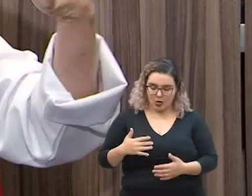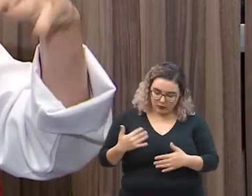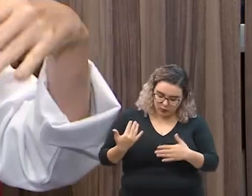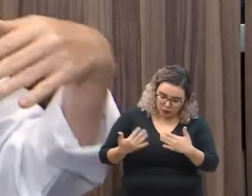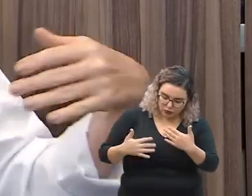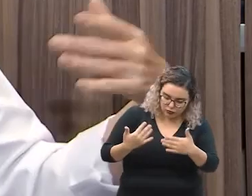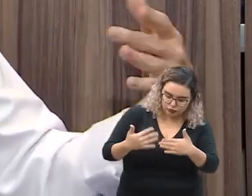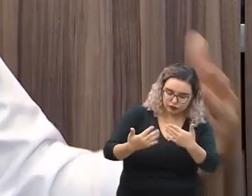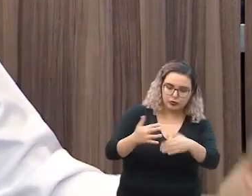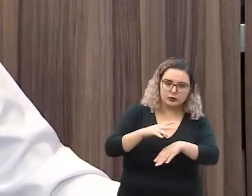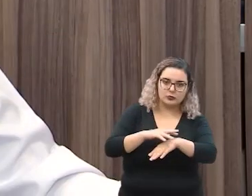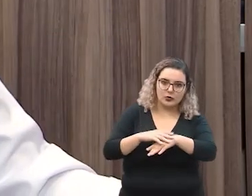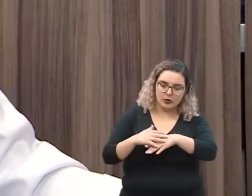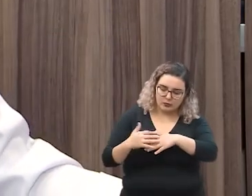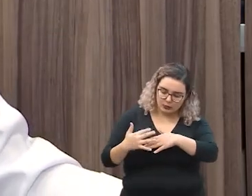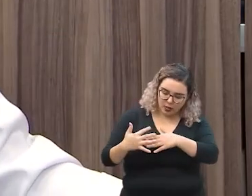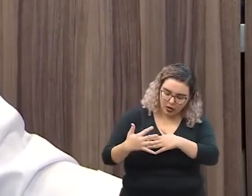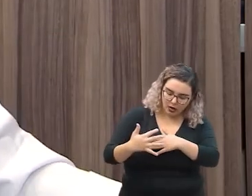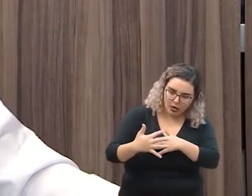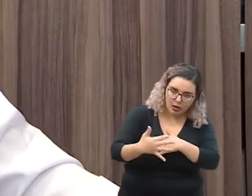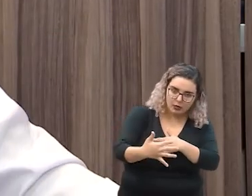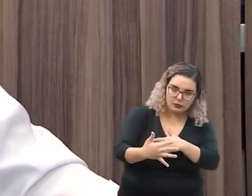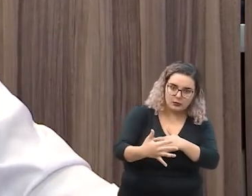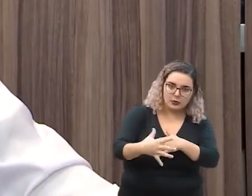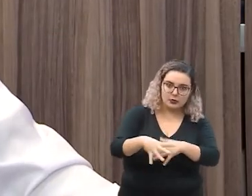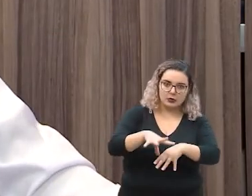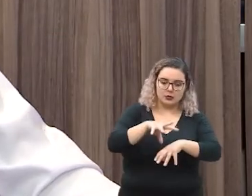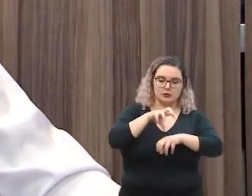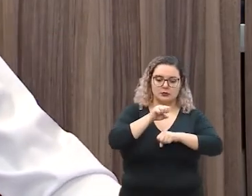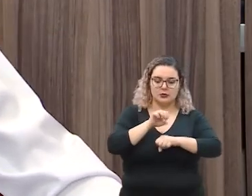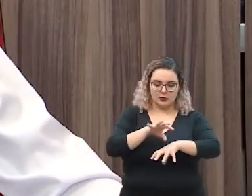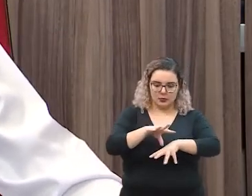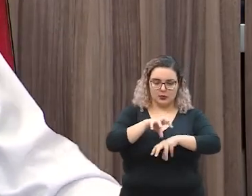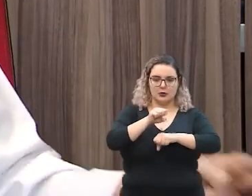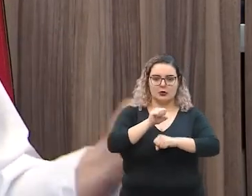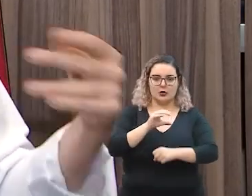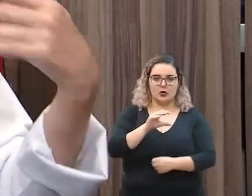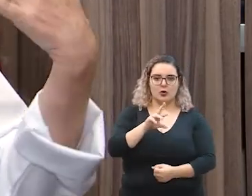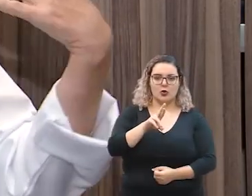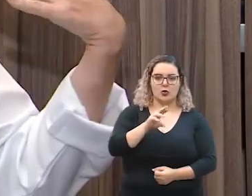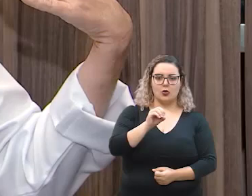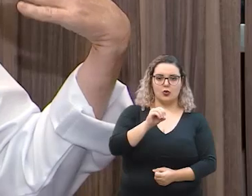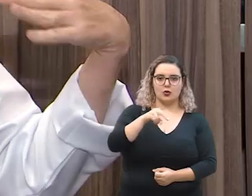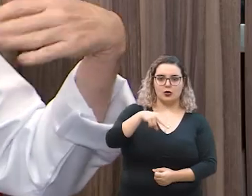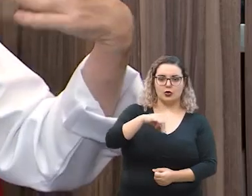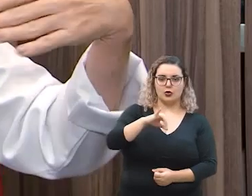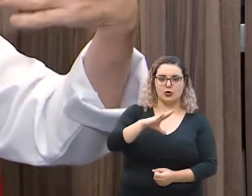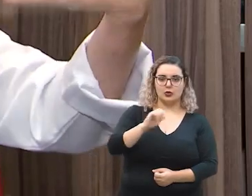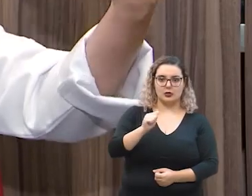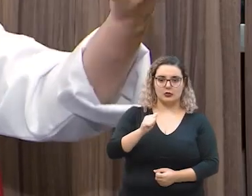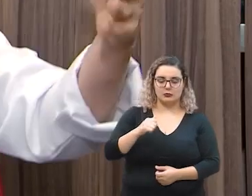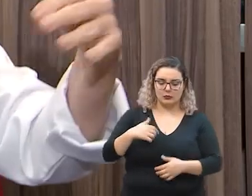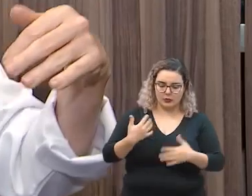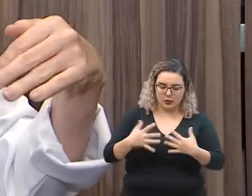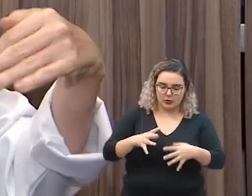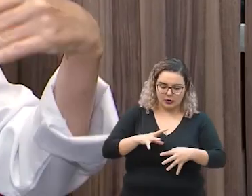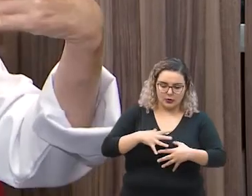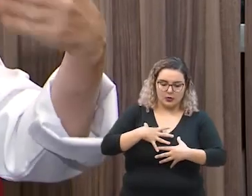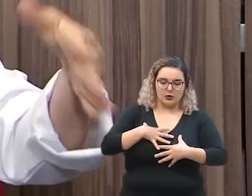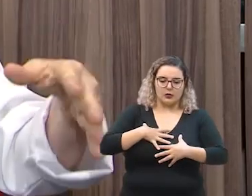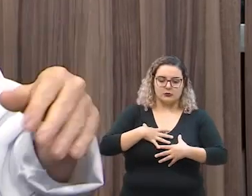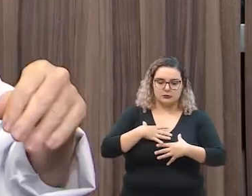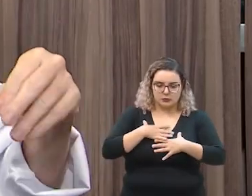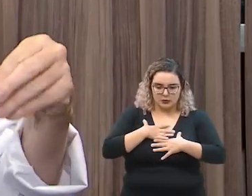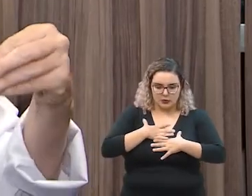progressão da doença leva a uma situação que a gente chama de insuficiência respiratória crônica, né? Então, a pessoa progressivamente vai